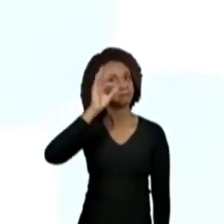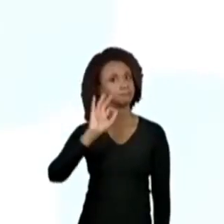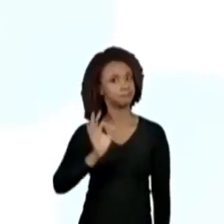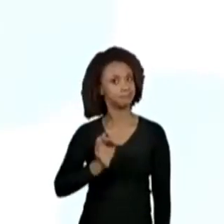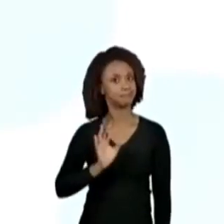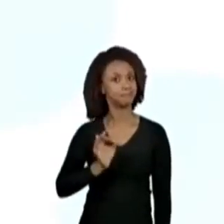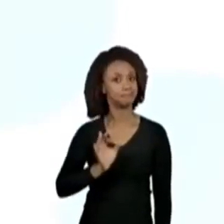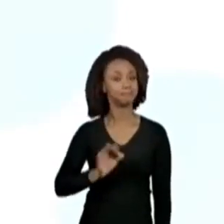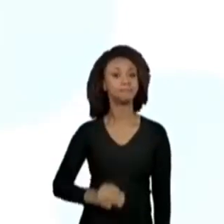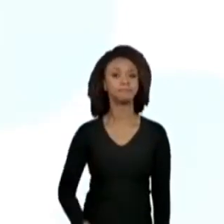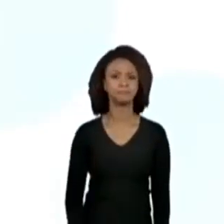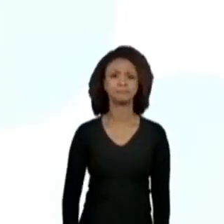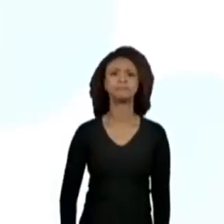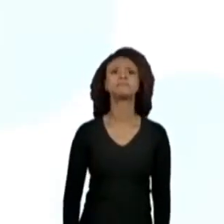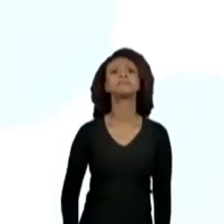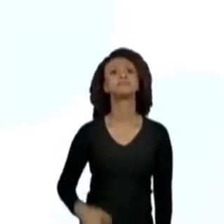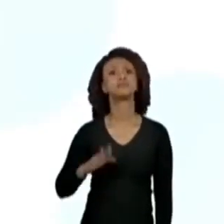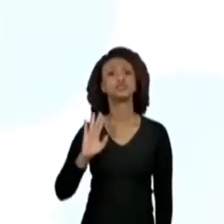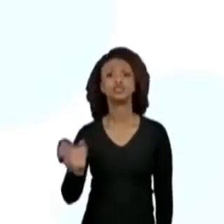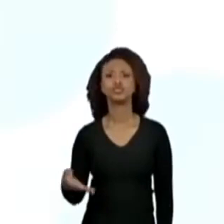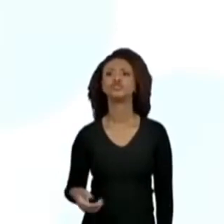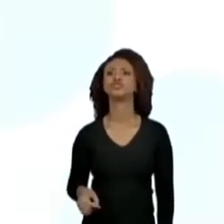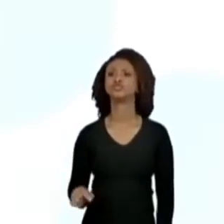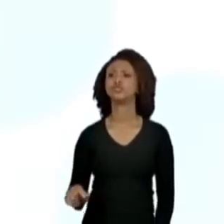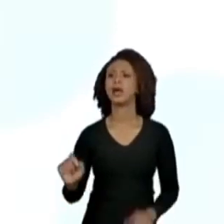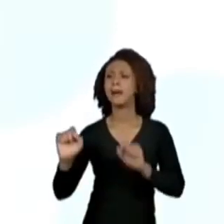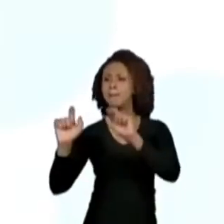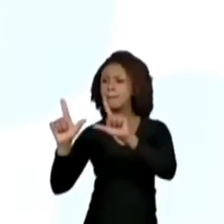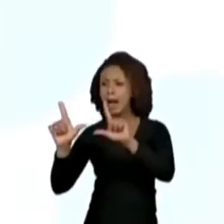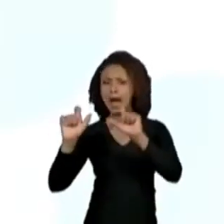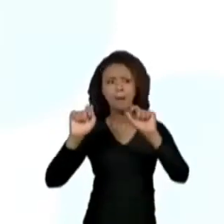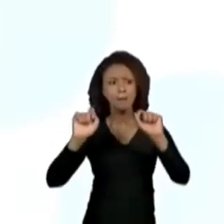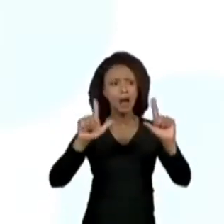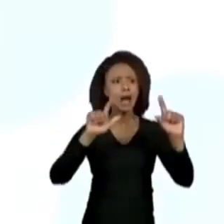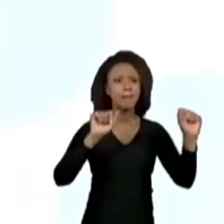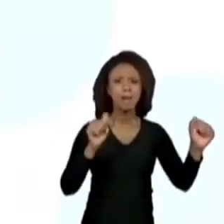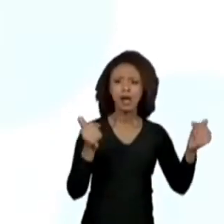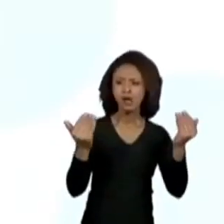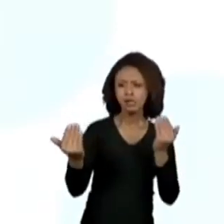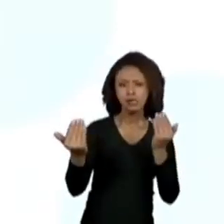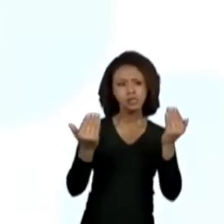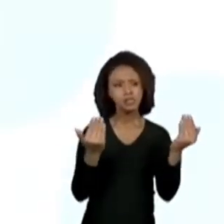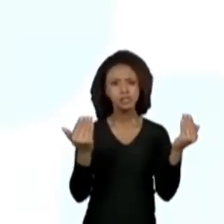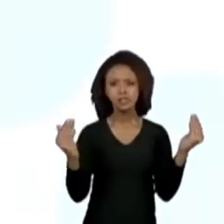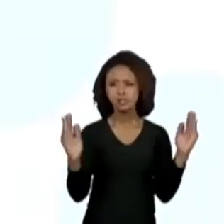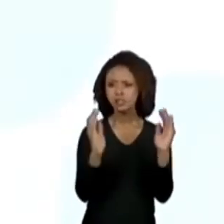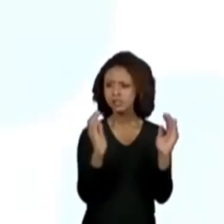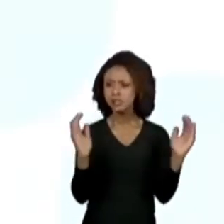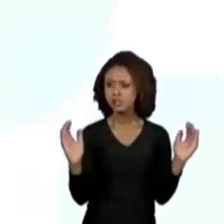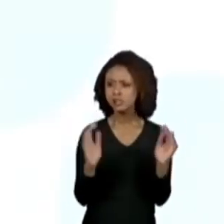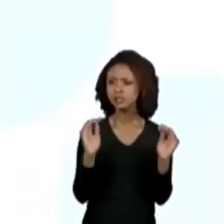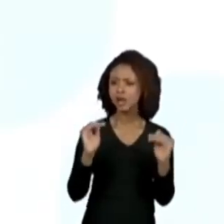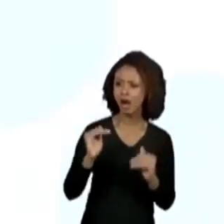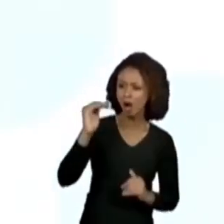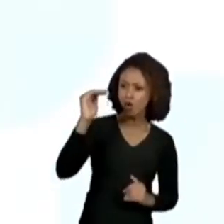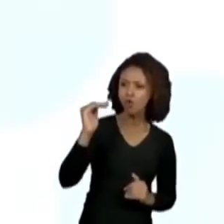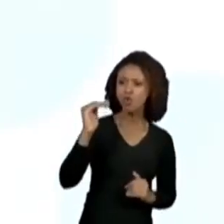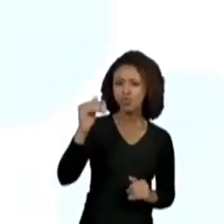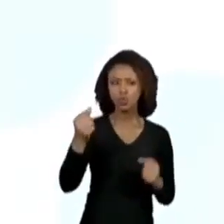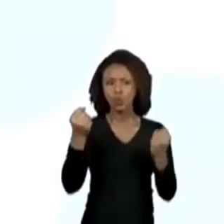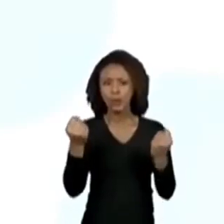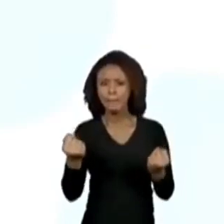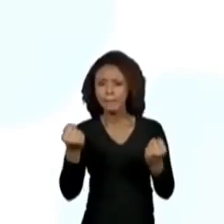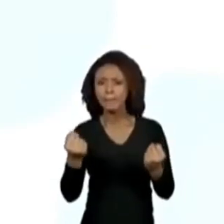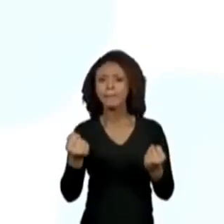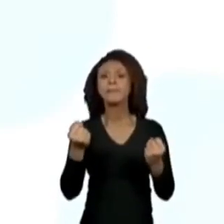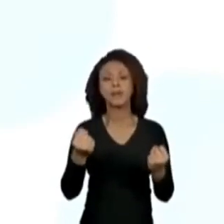Fomos vendo... várias coisas durante as imagens, e isso precisa ficar guardadinho aí na